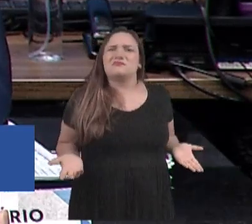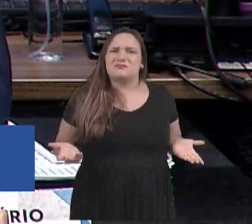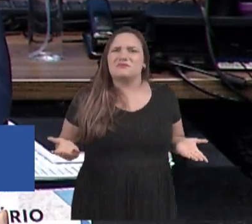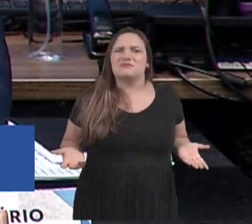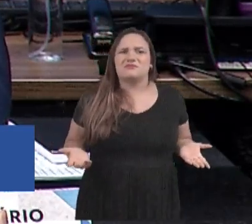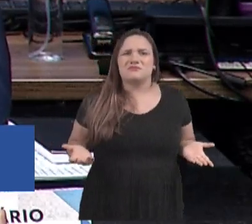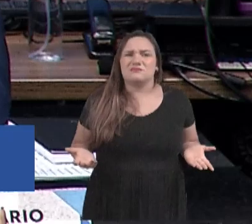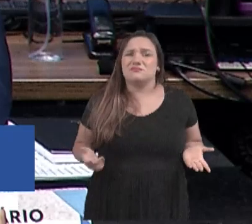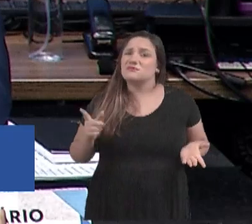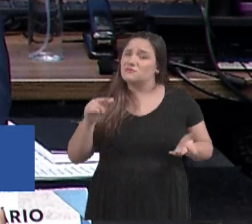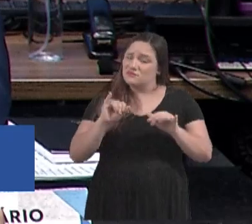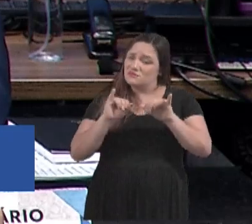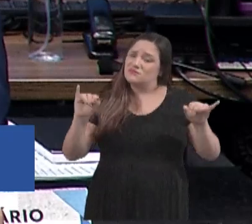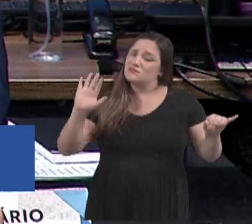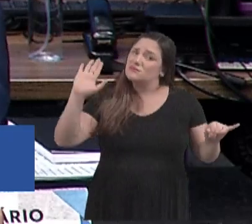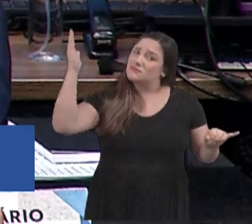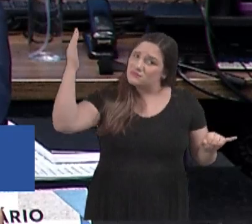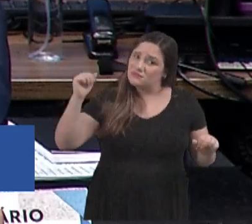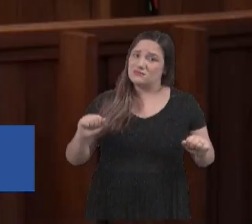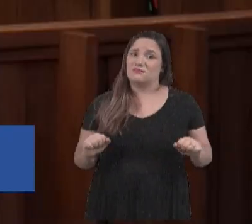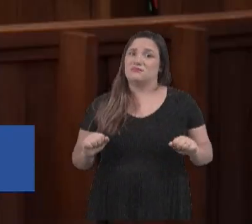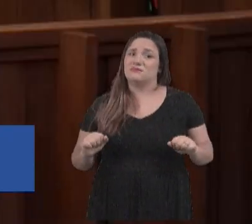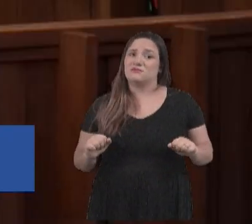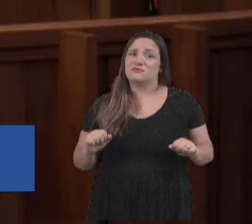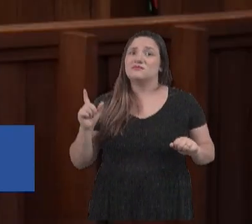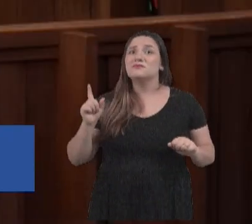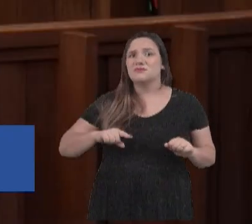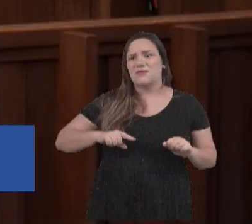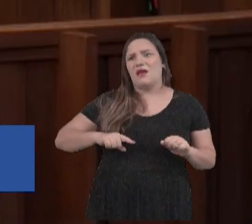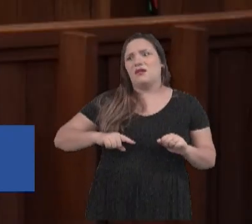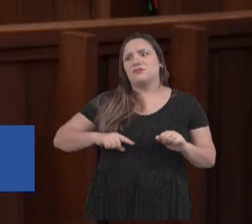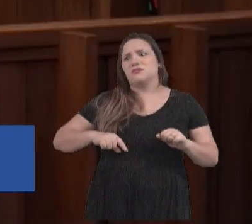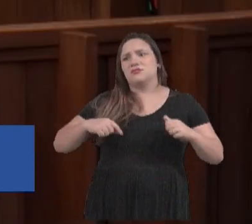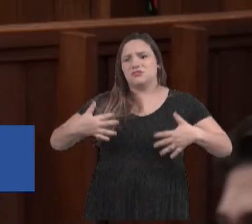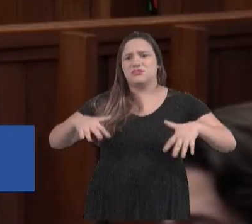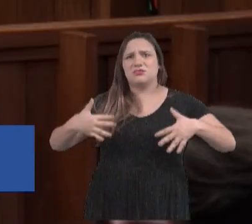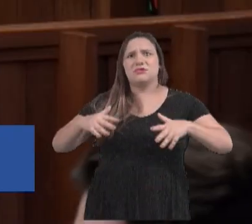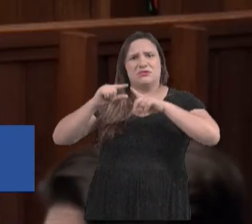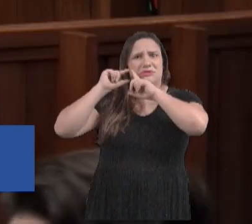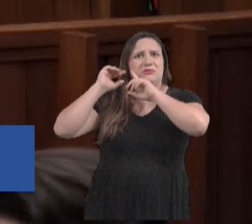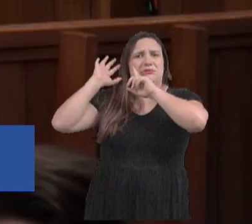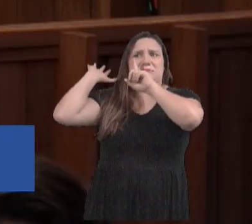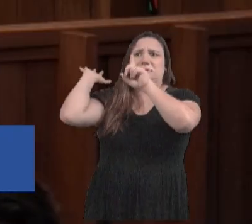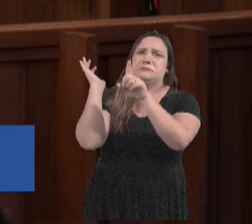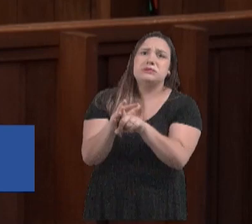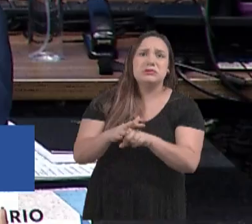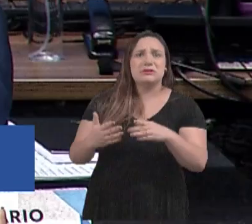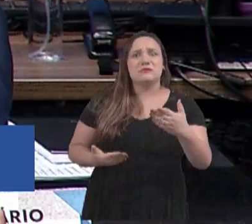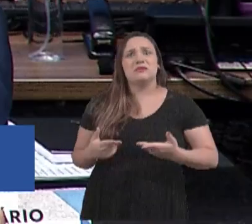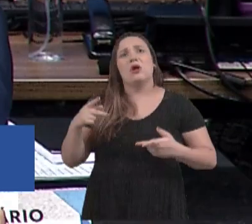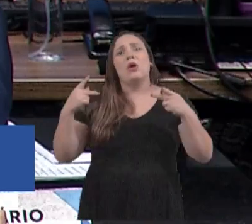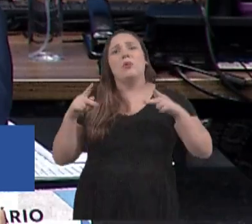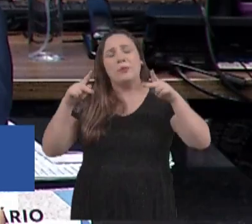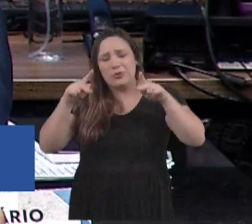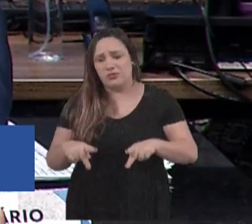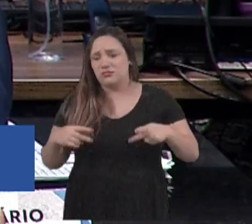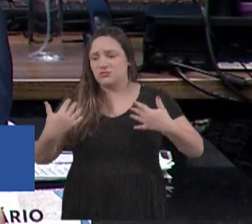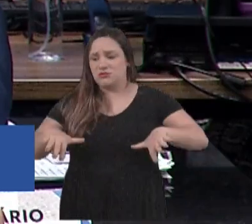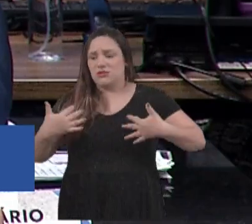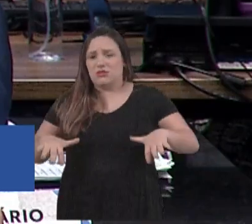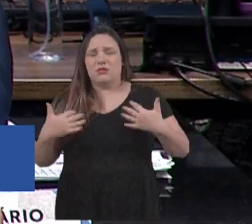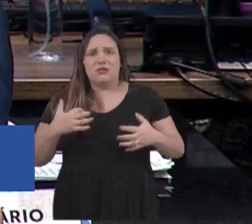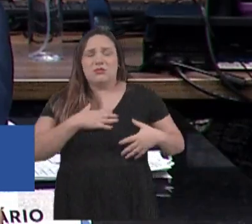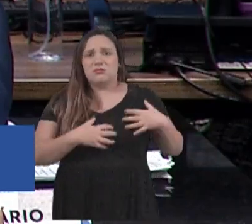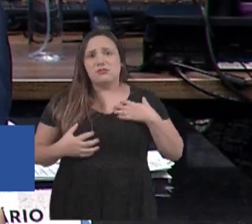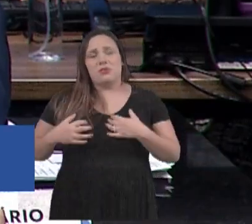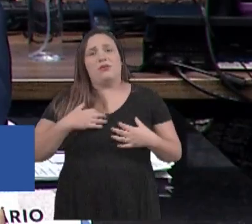aí é fazer fake news, é fazer terrorismo em cima do servidor, para alarmar as pessoas, não